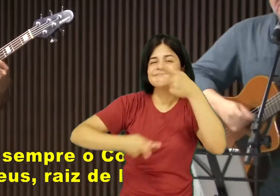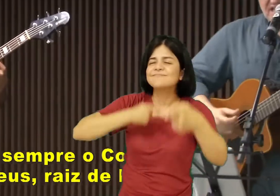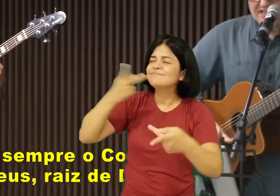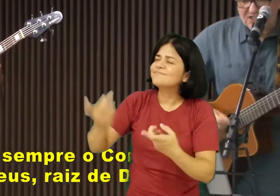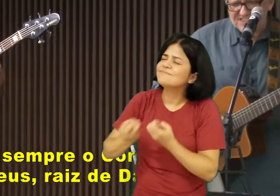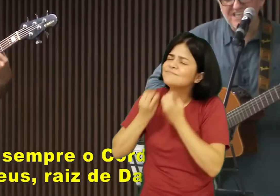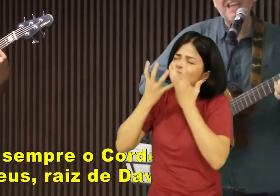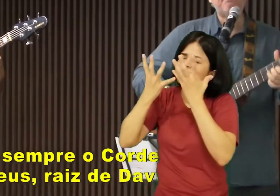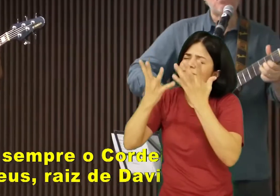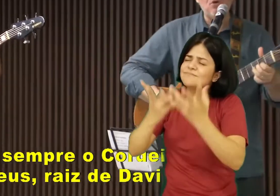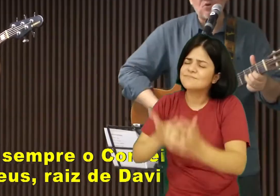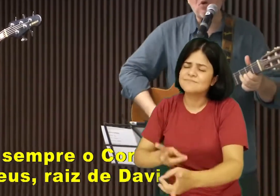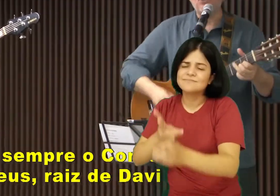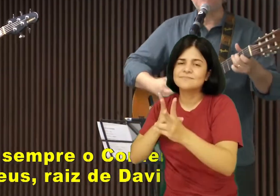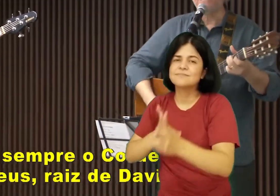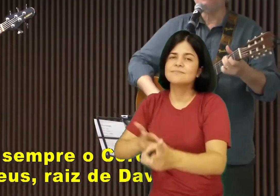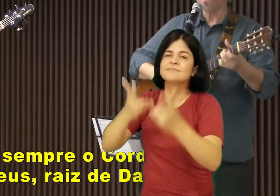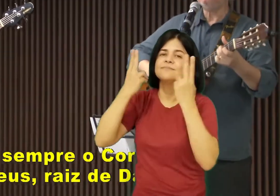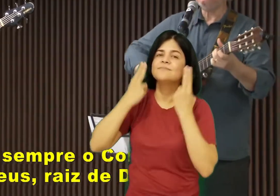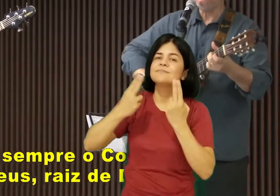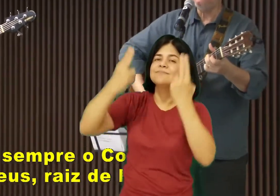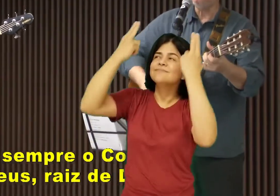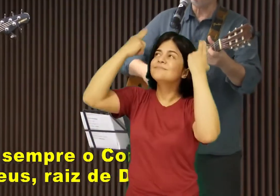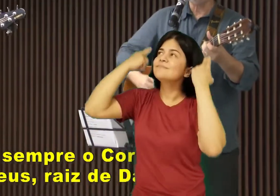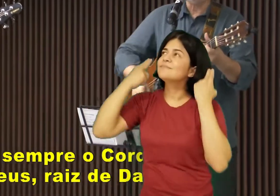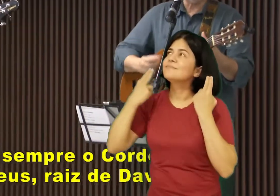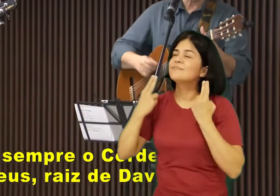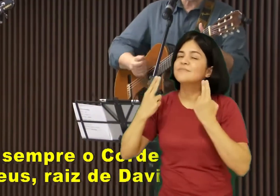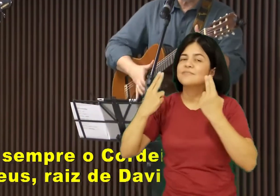Bendito seja sempre o Cordeiro,